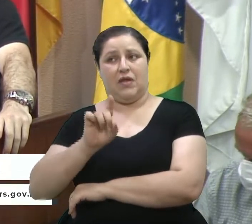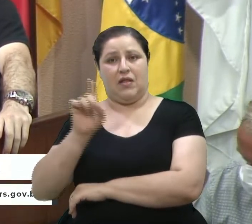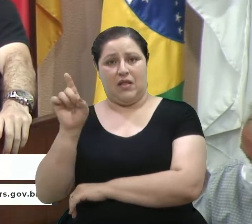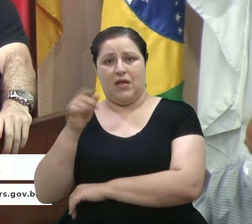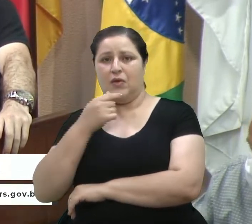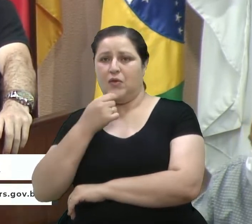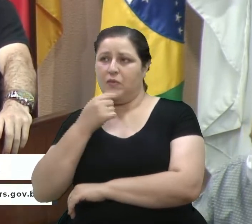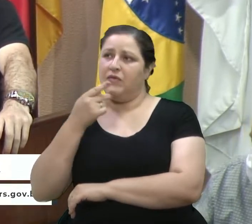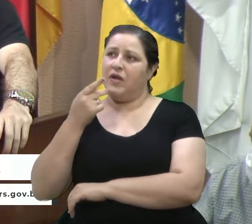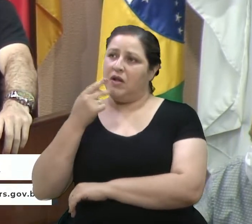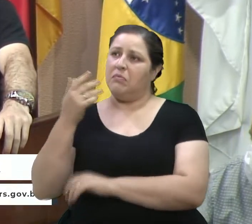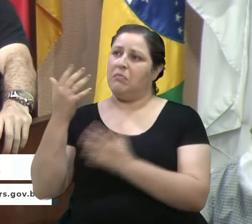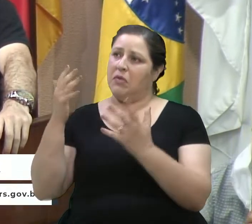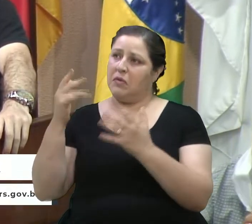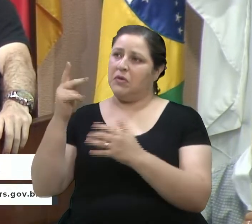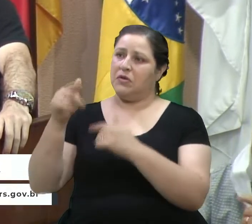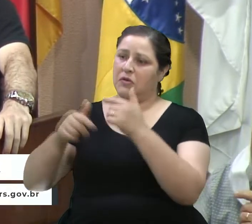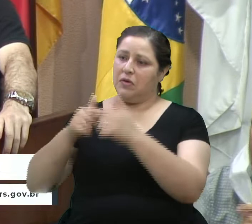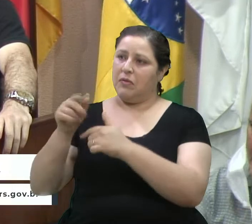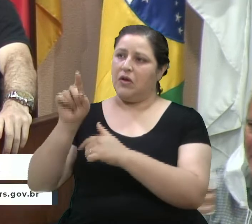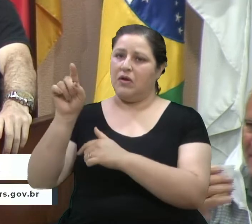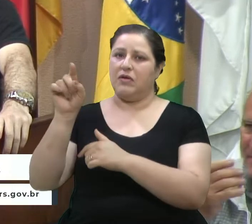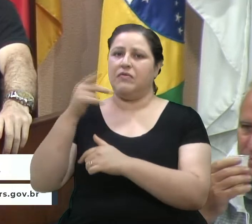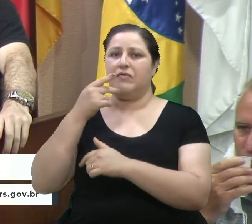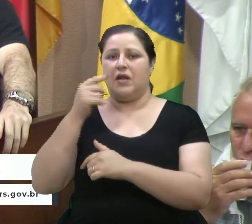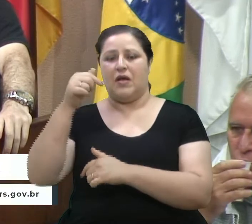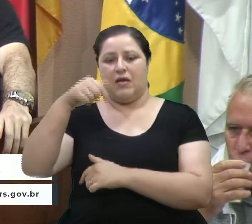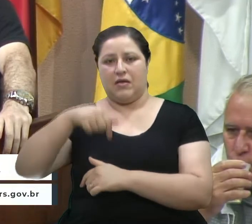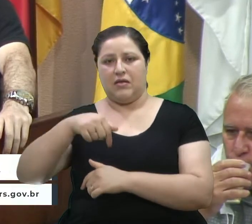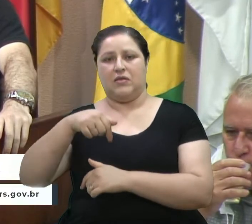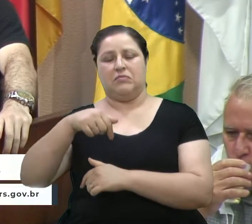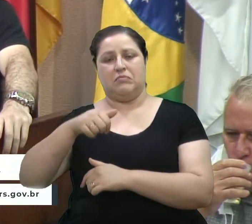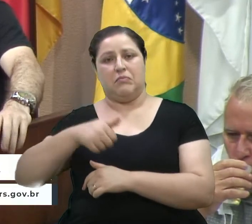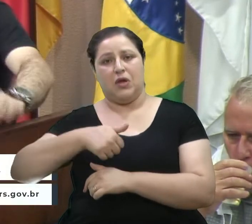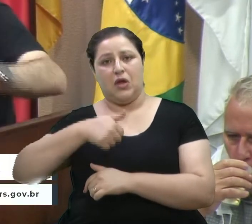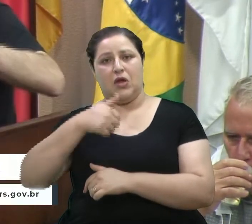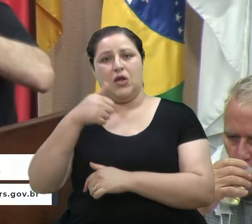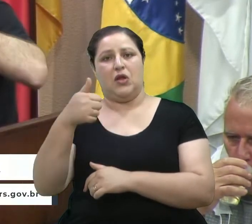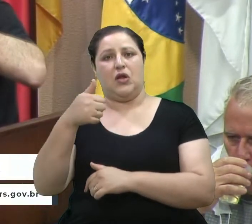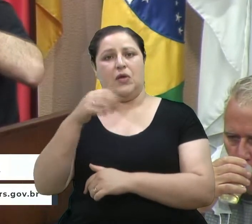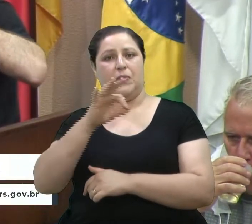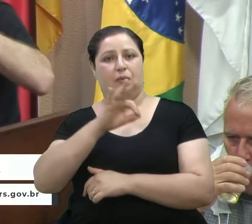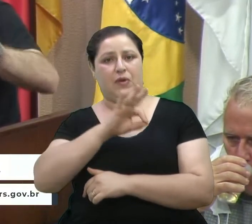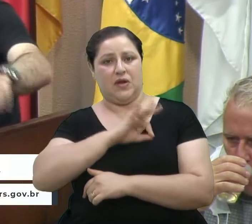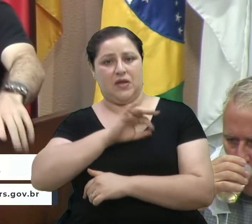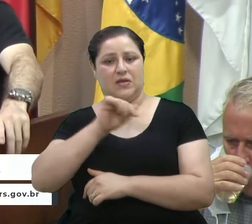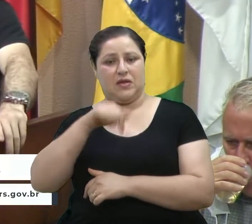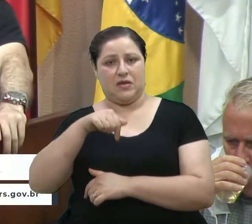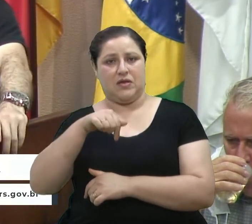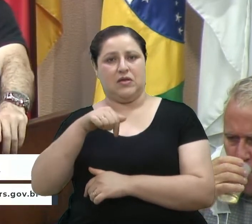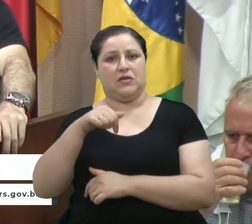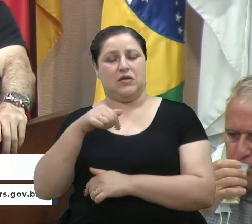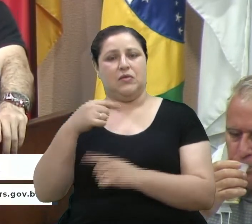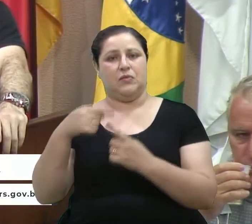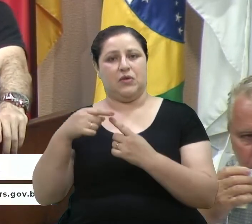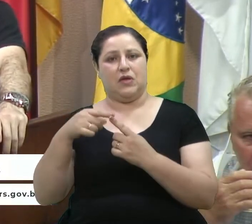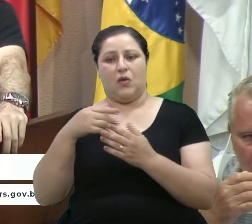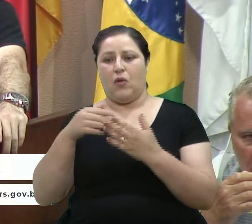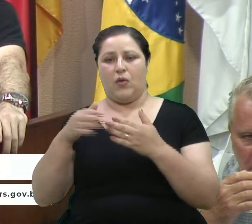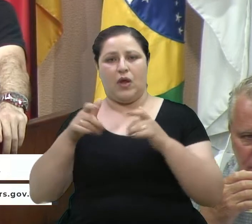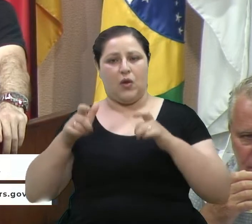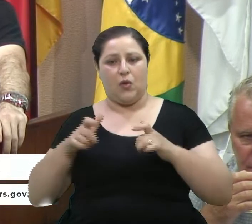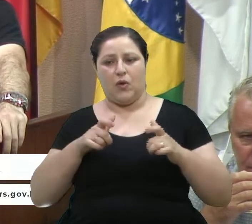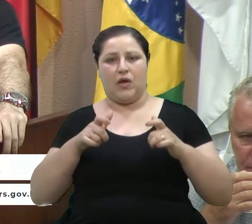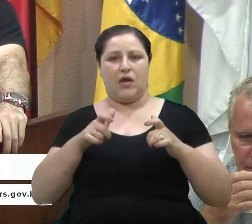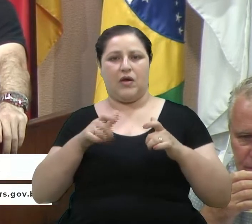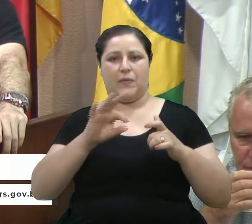falou, cara, uma das melhores polícias do país é a Brigada Militar, que o boné branco, a Brigada Militar, entra em qualquer lugar no Rio Grande do Sul. Então,